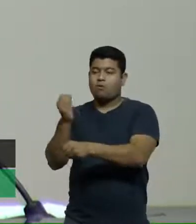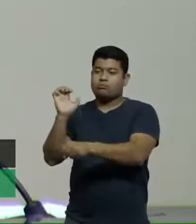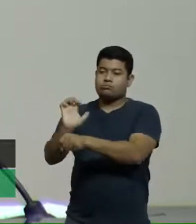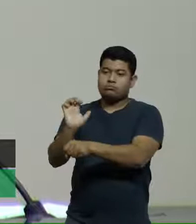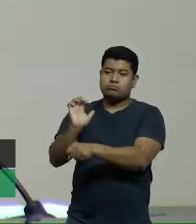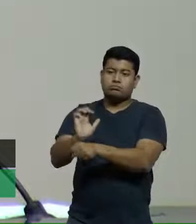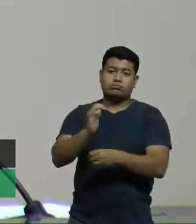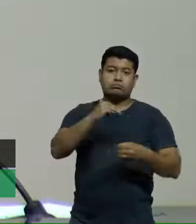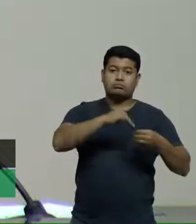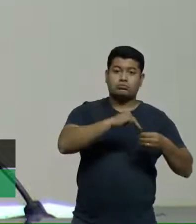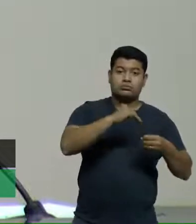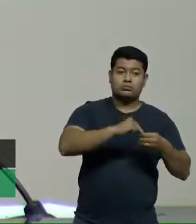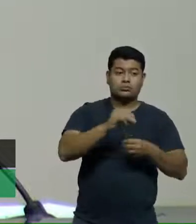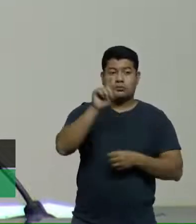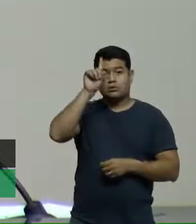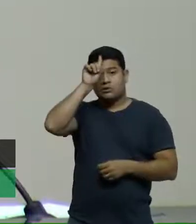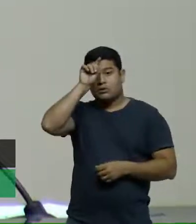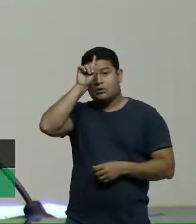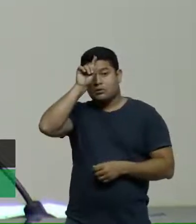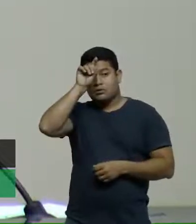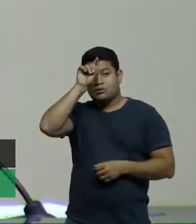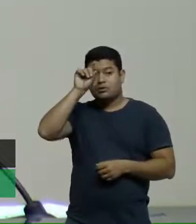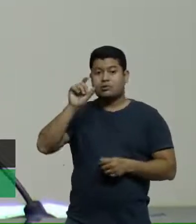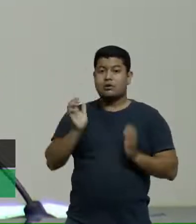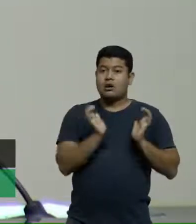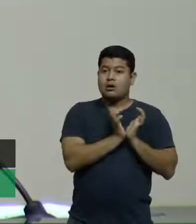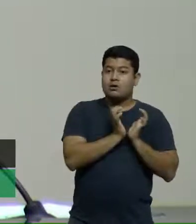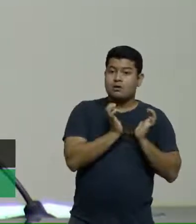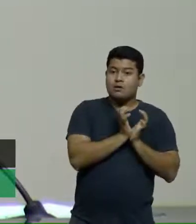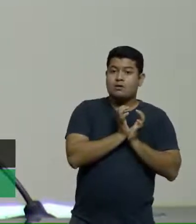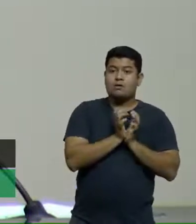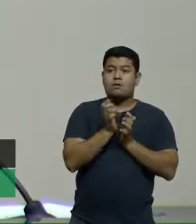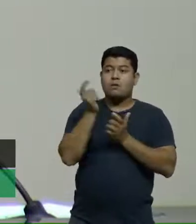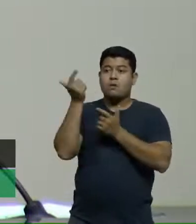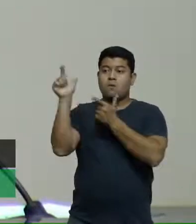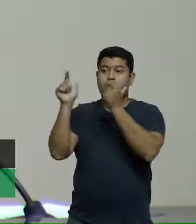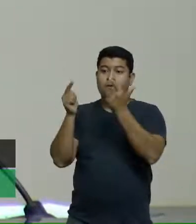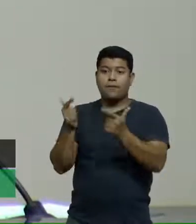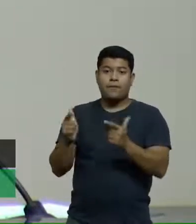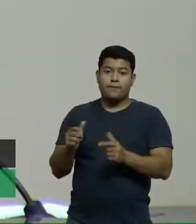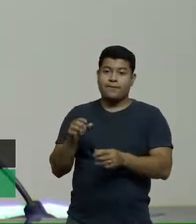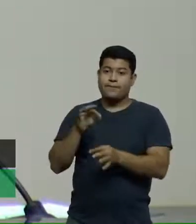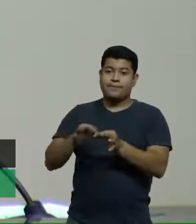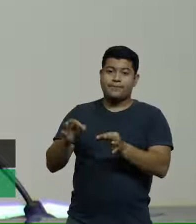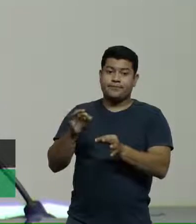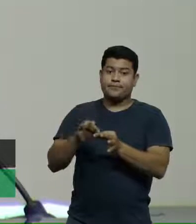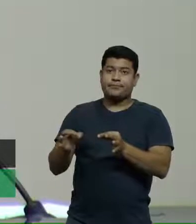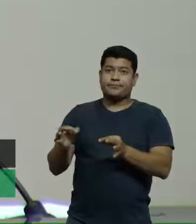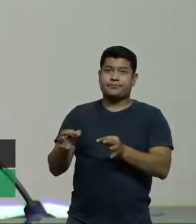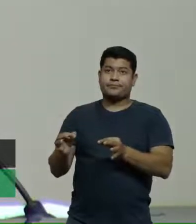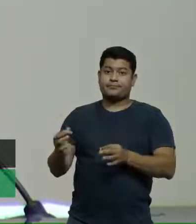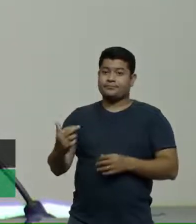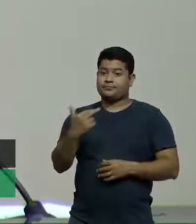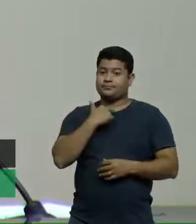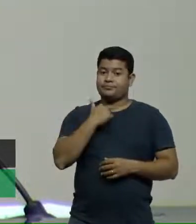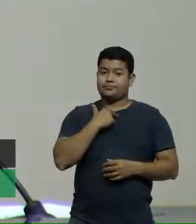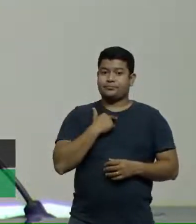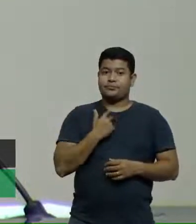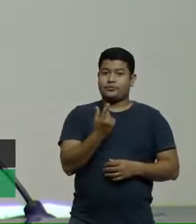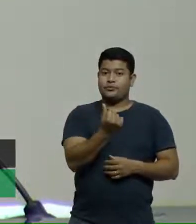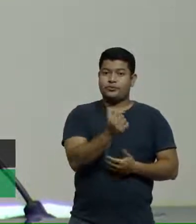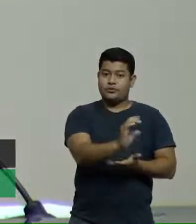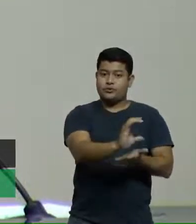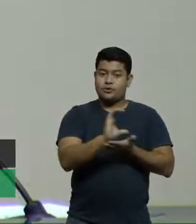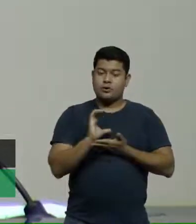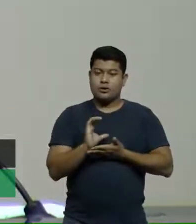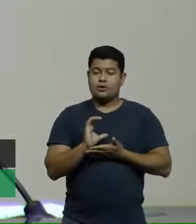para hospitais e para a paz. Outras entidades não podem receber repasse de recursos